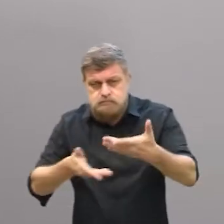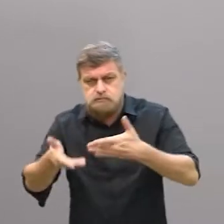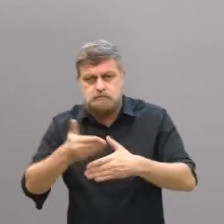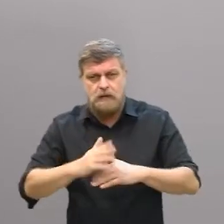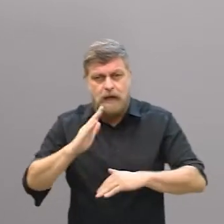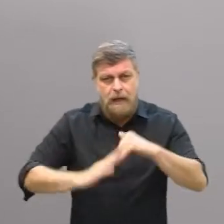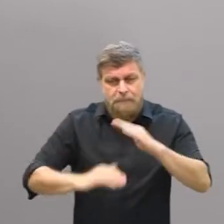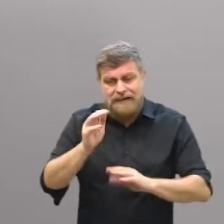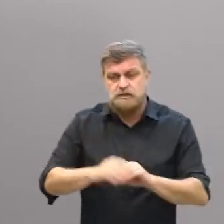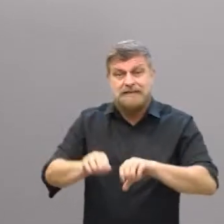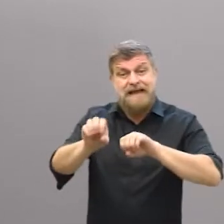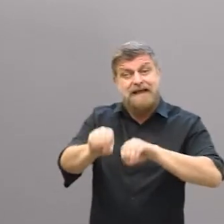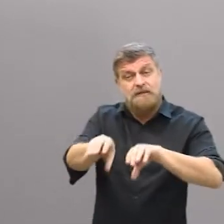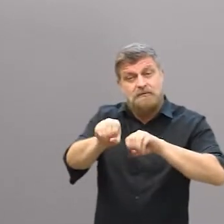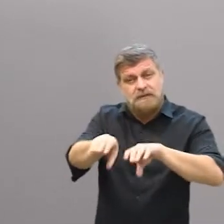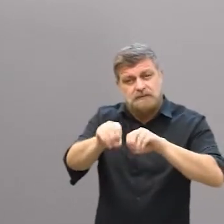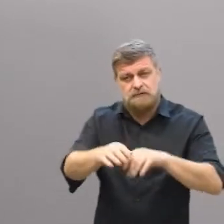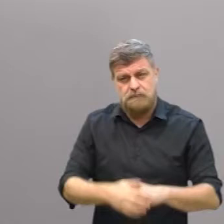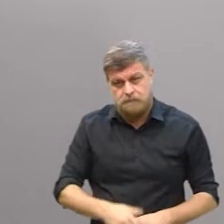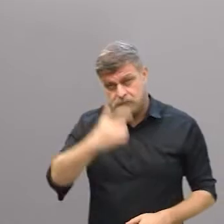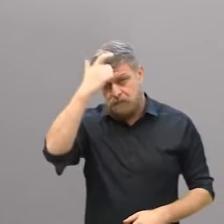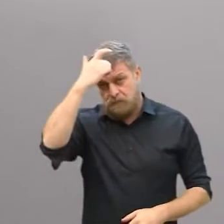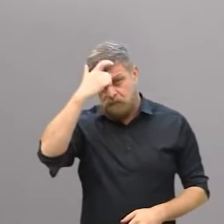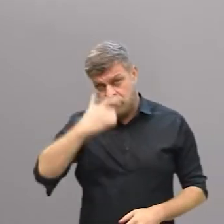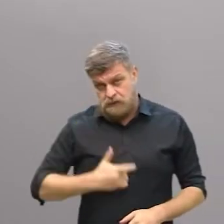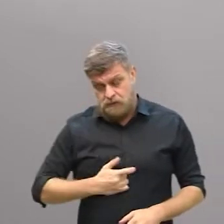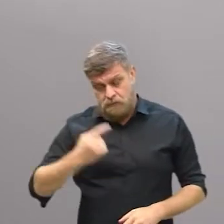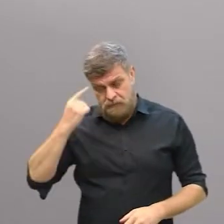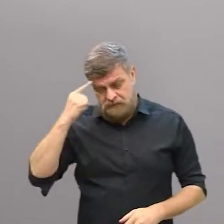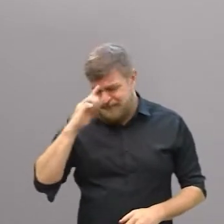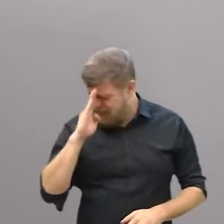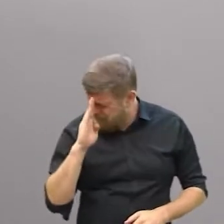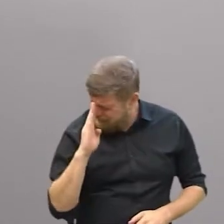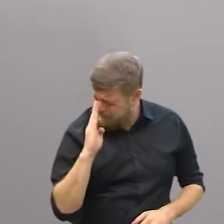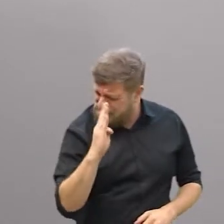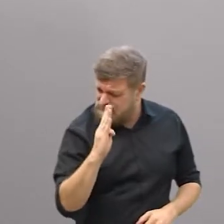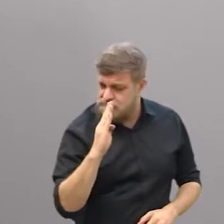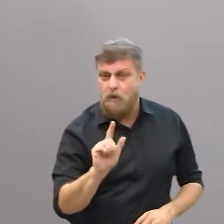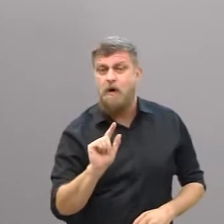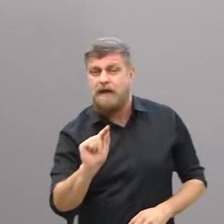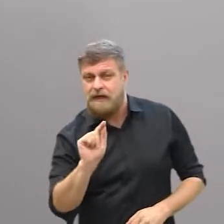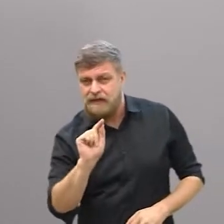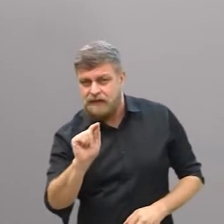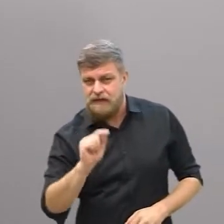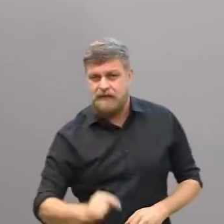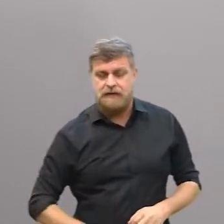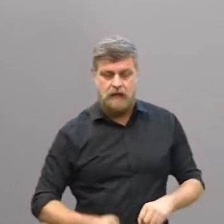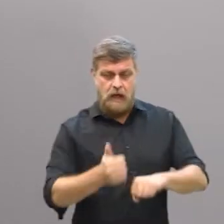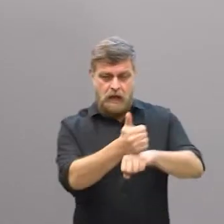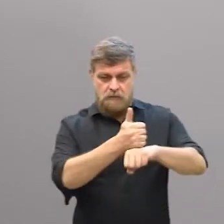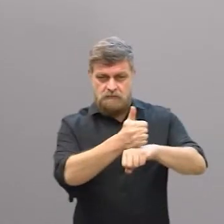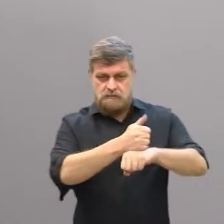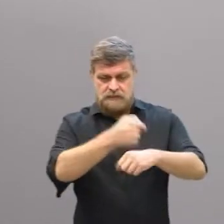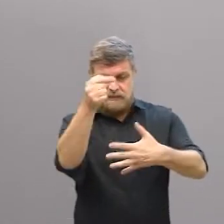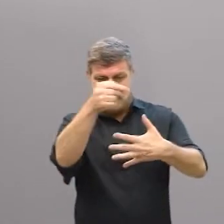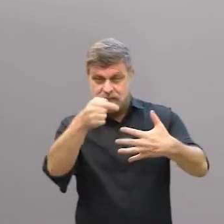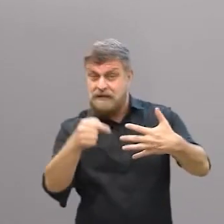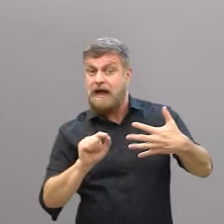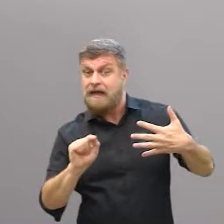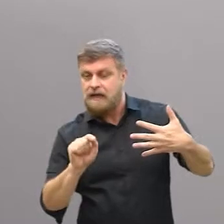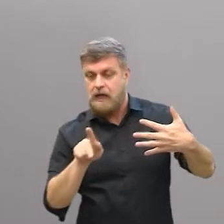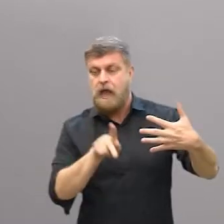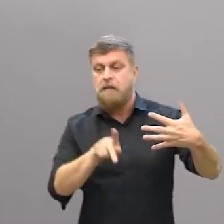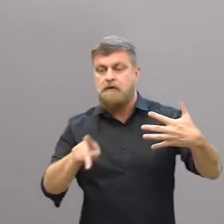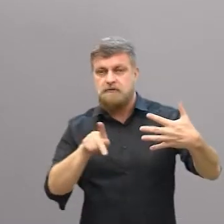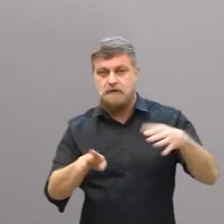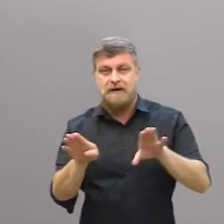interagir nessas atividades da educação. Então, eu coloco como prioridade também no elenco dos